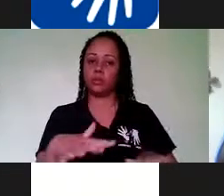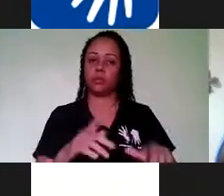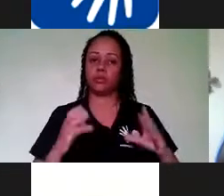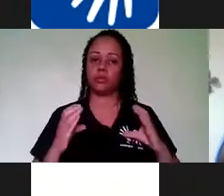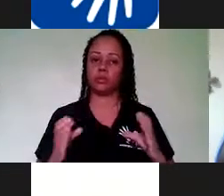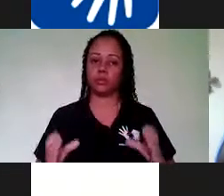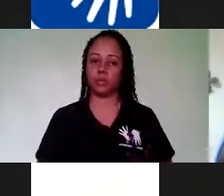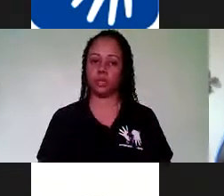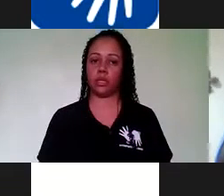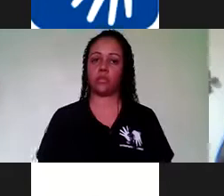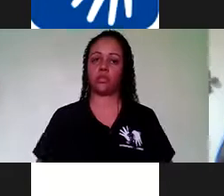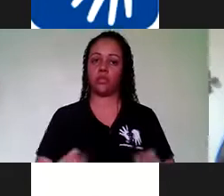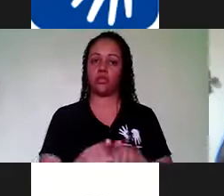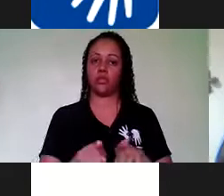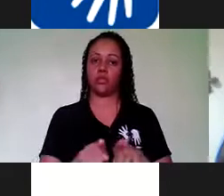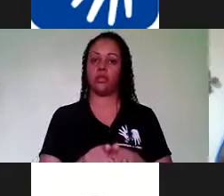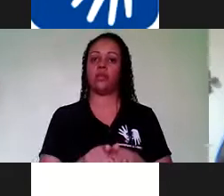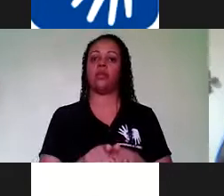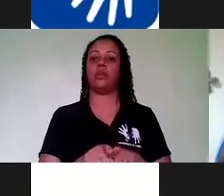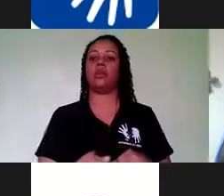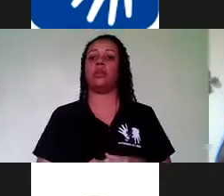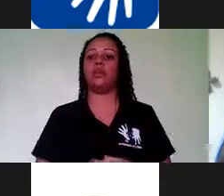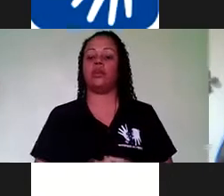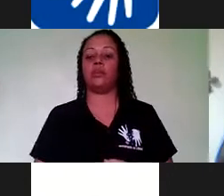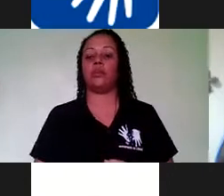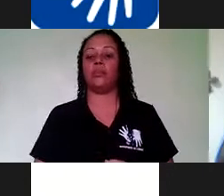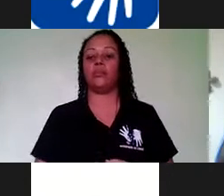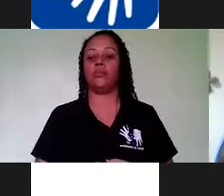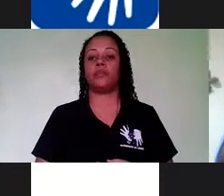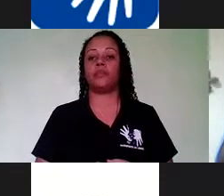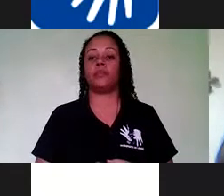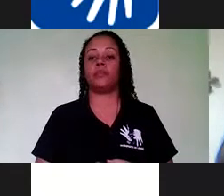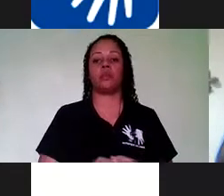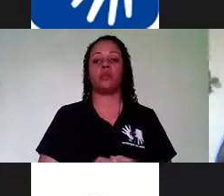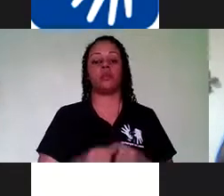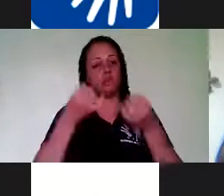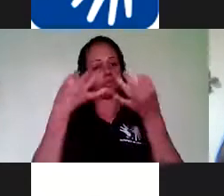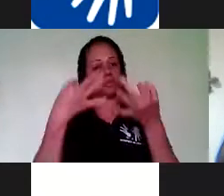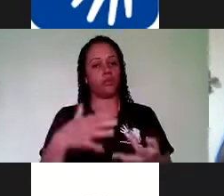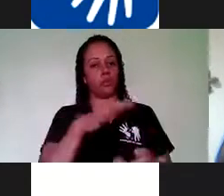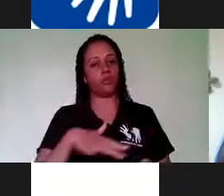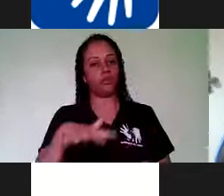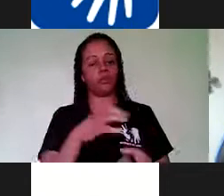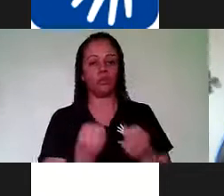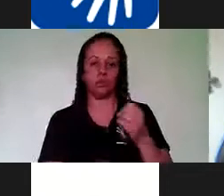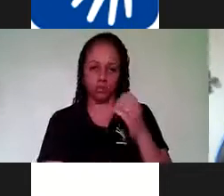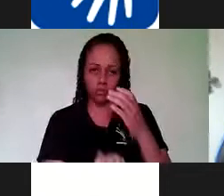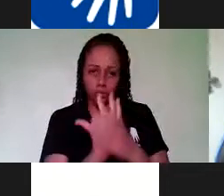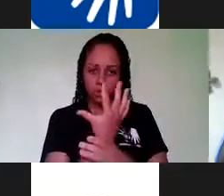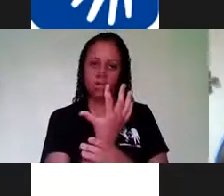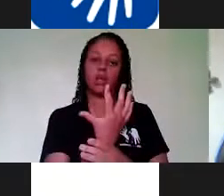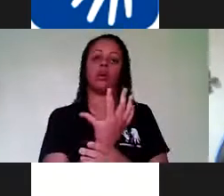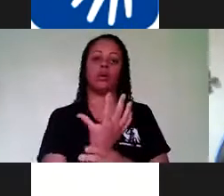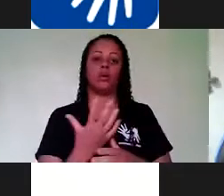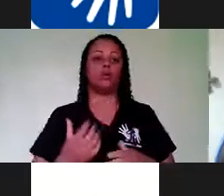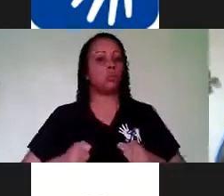Câmara Paulista, o Flávio já explicou o que é o Coletivação, que foi um espaço que foi criado por um esforço de todos